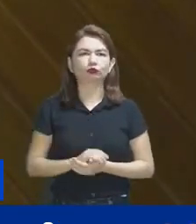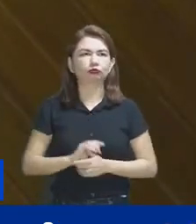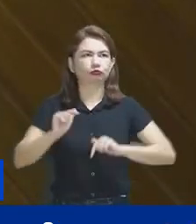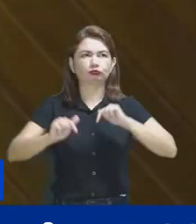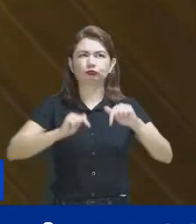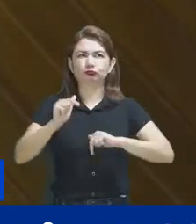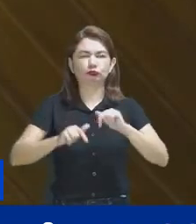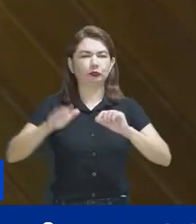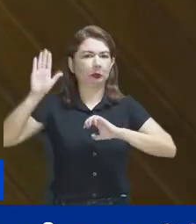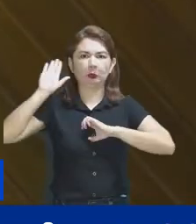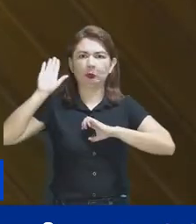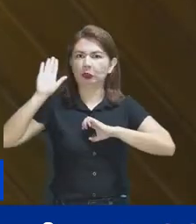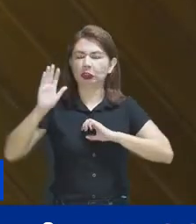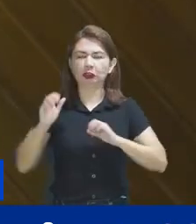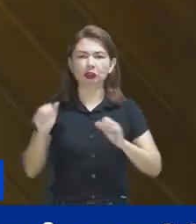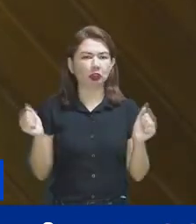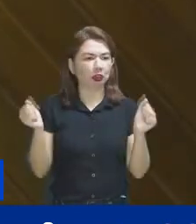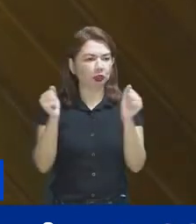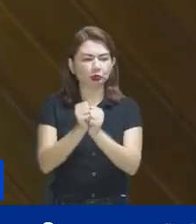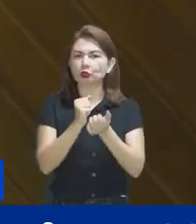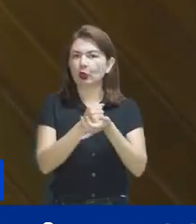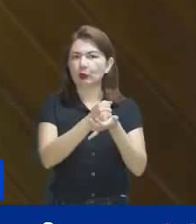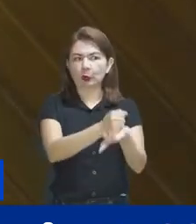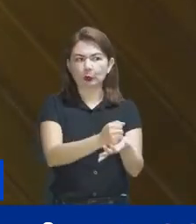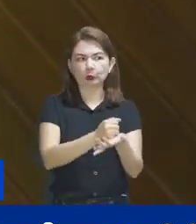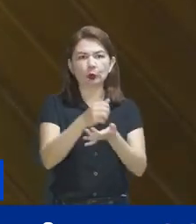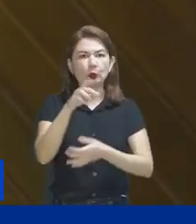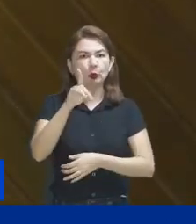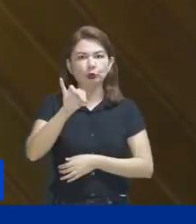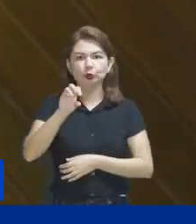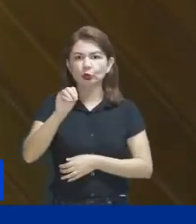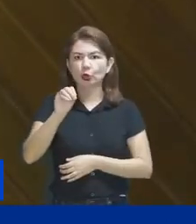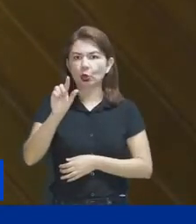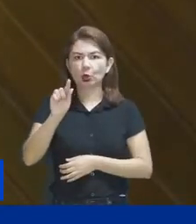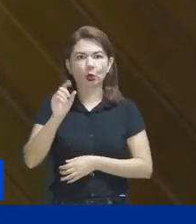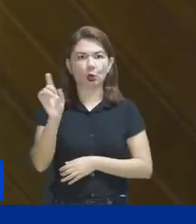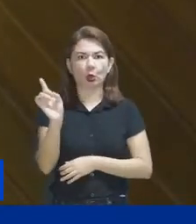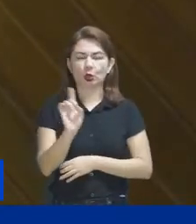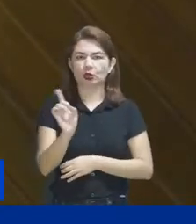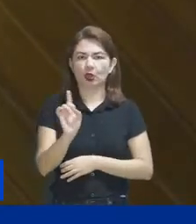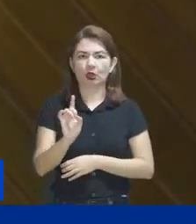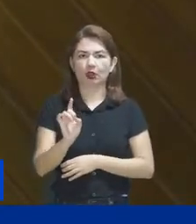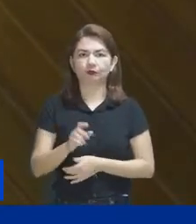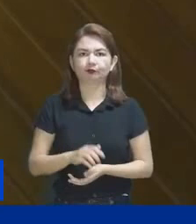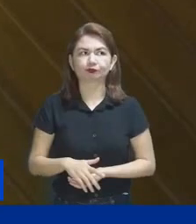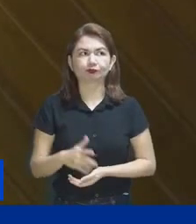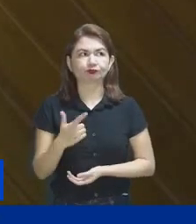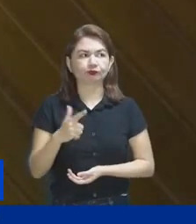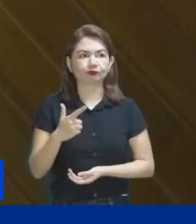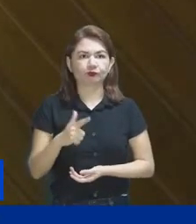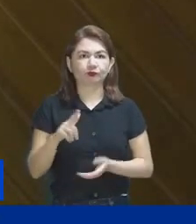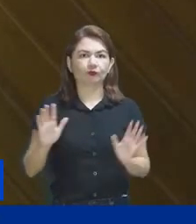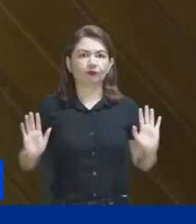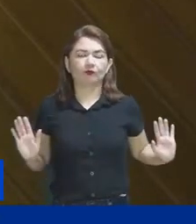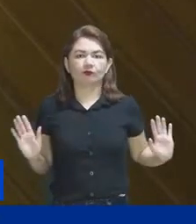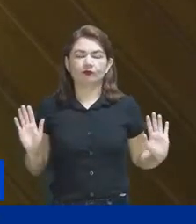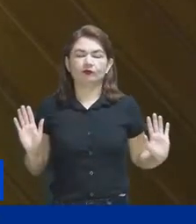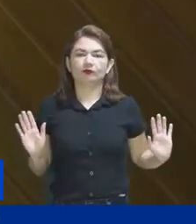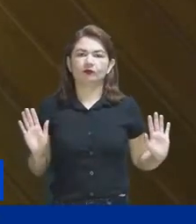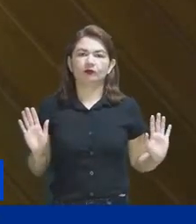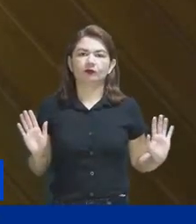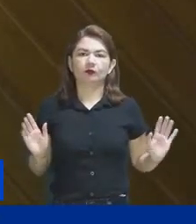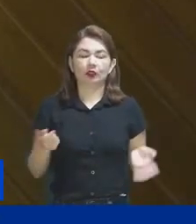não trabalhou com Diogo Sênior e também não tem com ele qualquer contato. Não houve aqui, Excelência, nenhum tipo